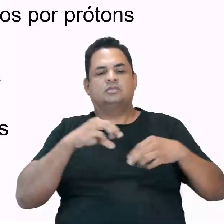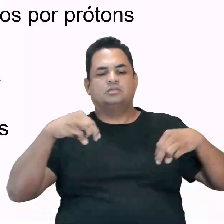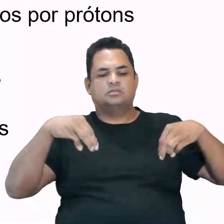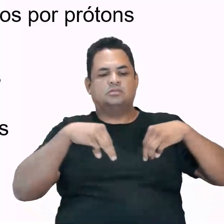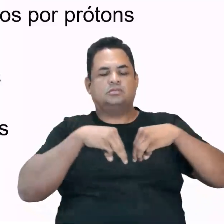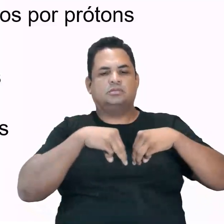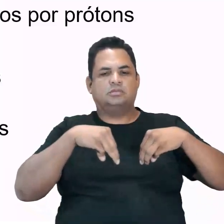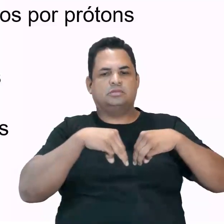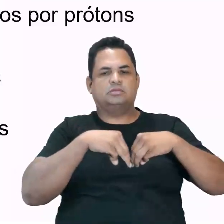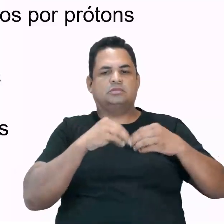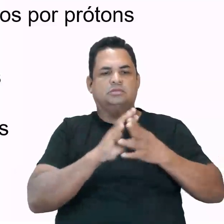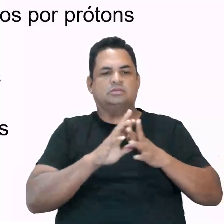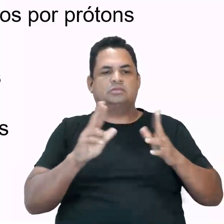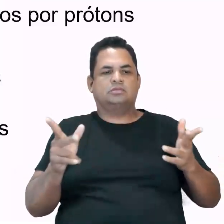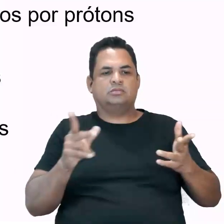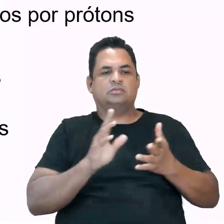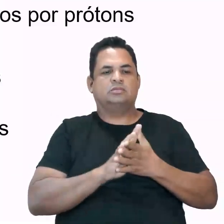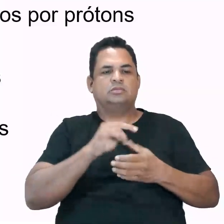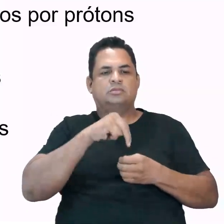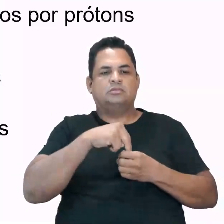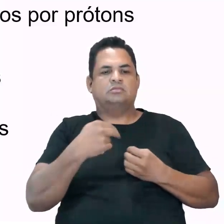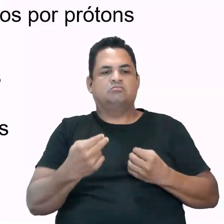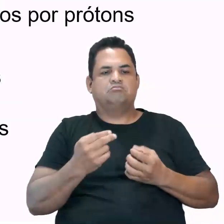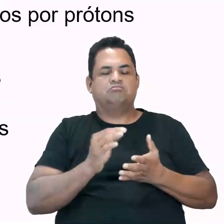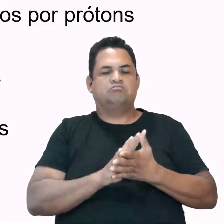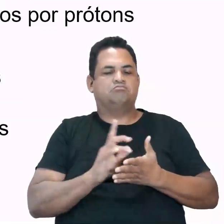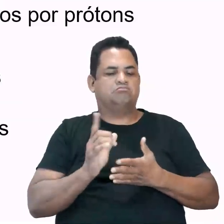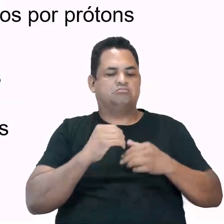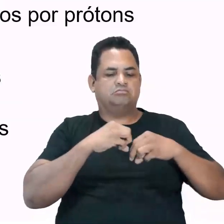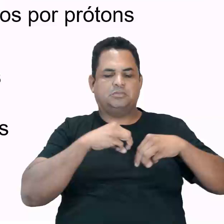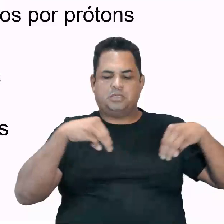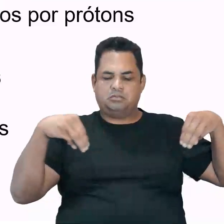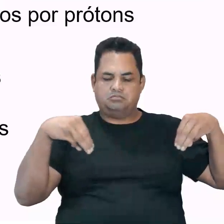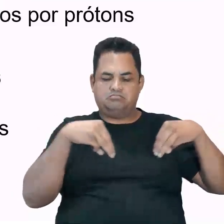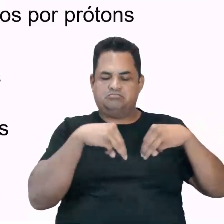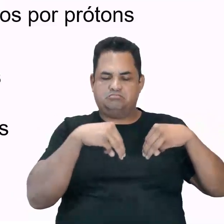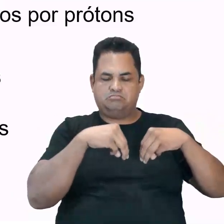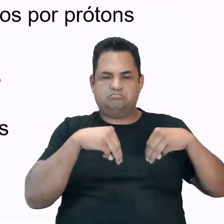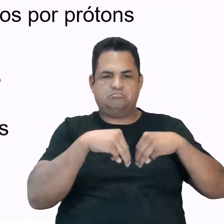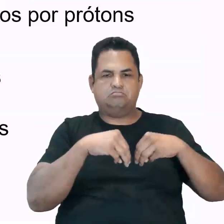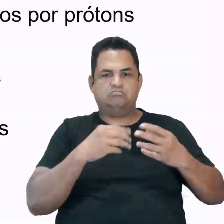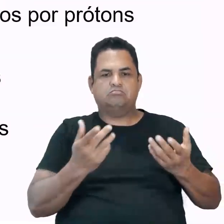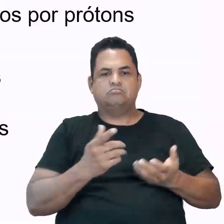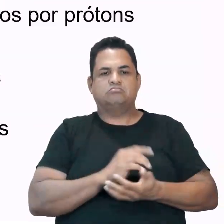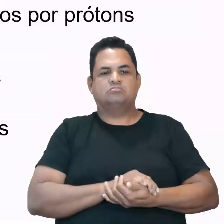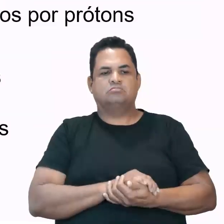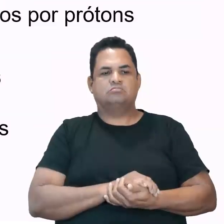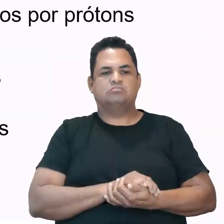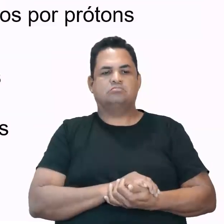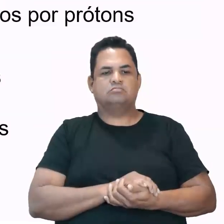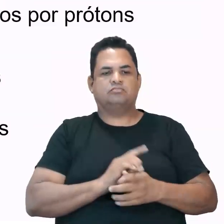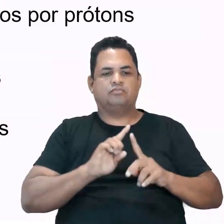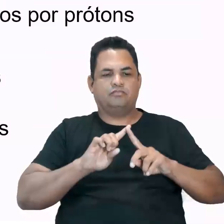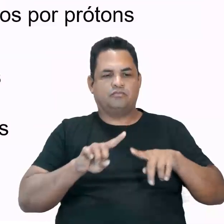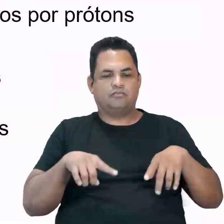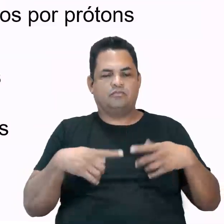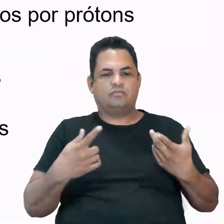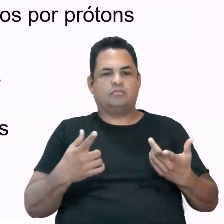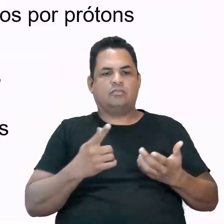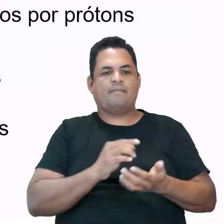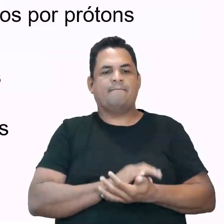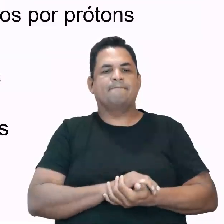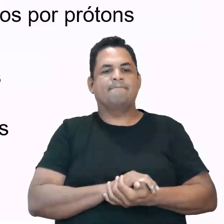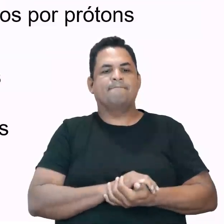né? Os nêutrons não são nem repelidos nem atraídos por prótons ou elétrons.